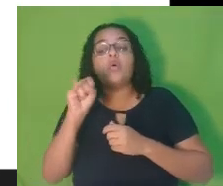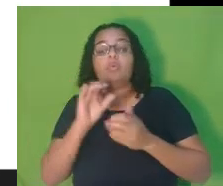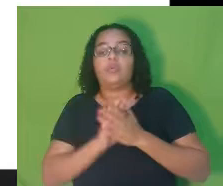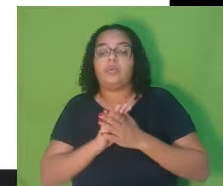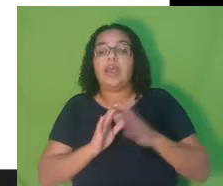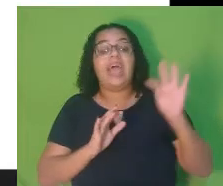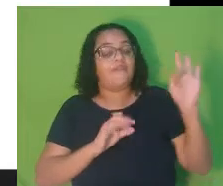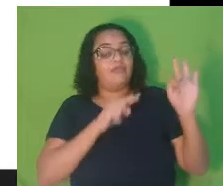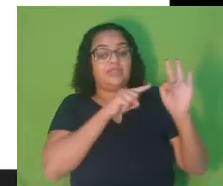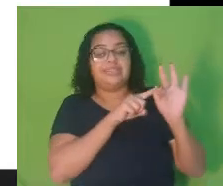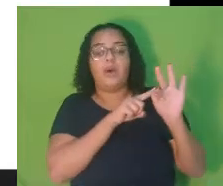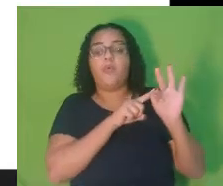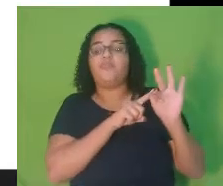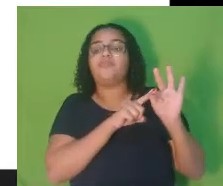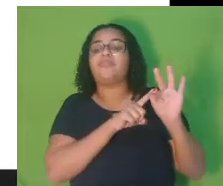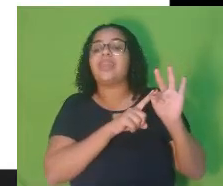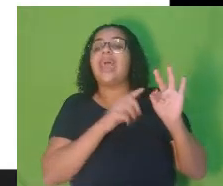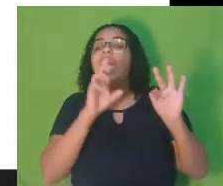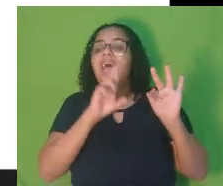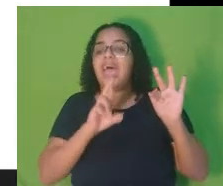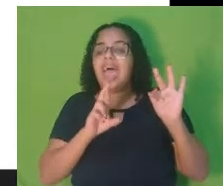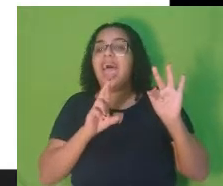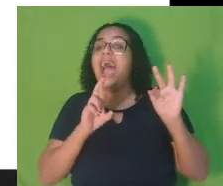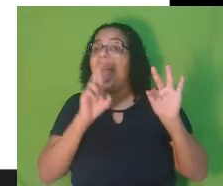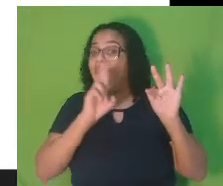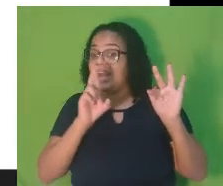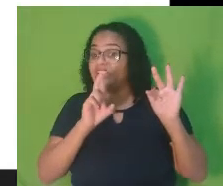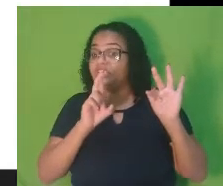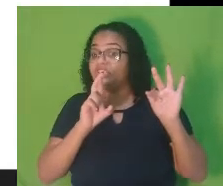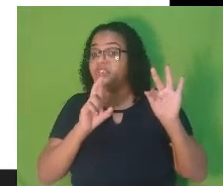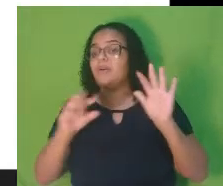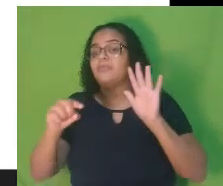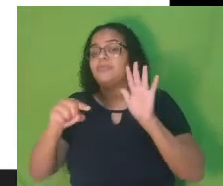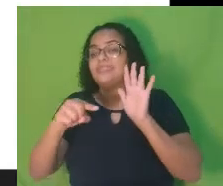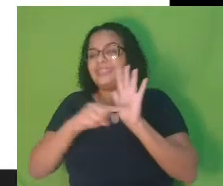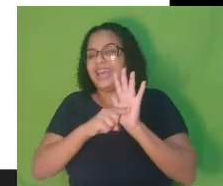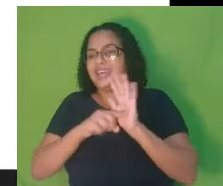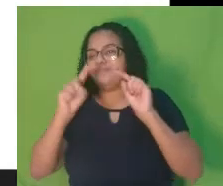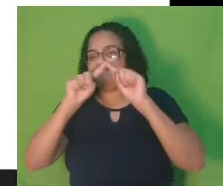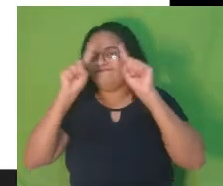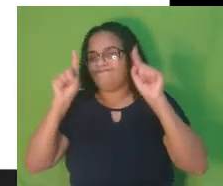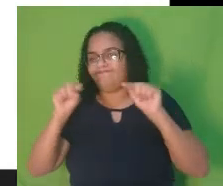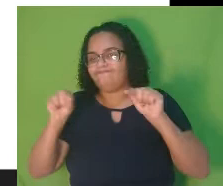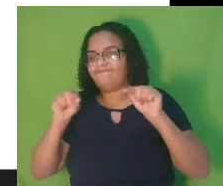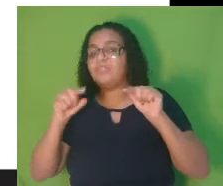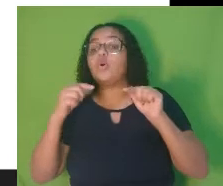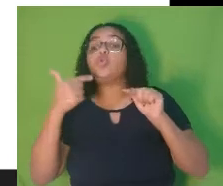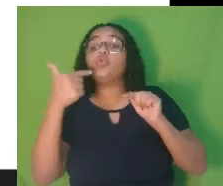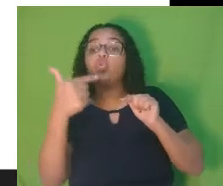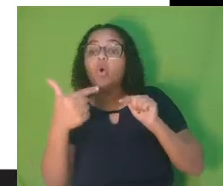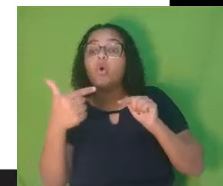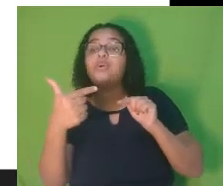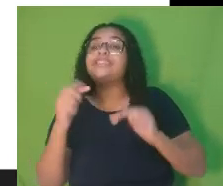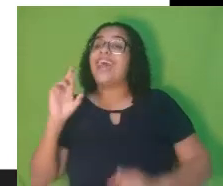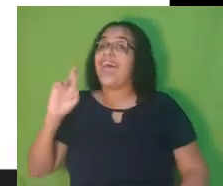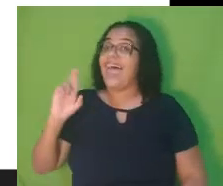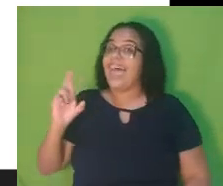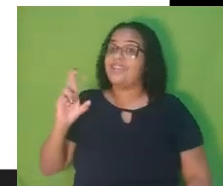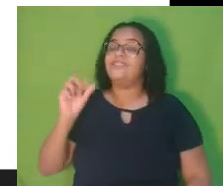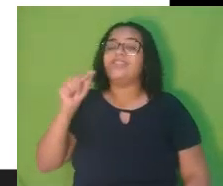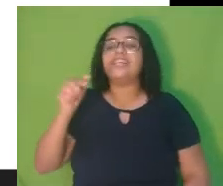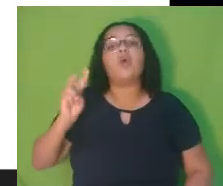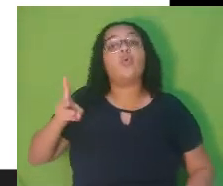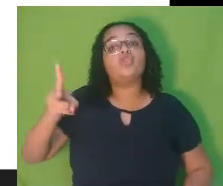essa função definida em todos os reais, exceto o 2, né, essa função vai